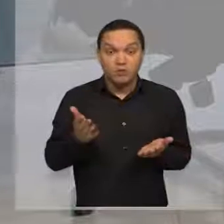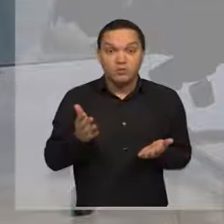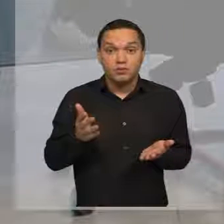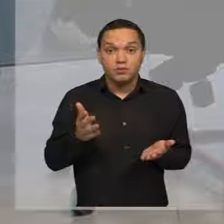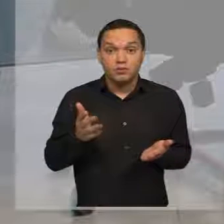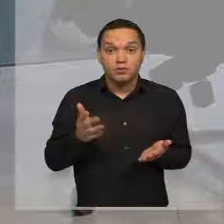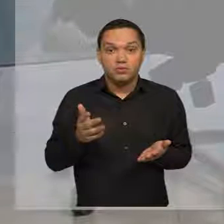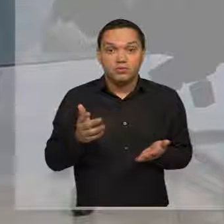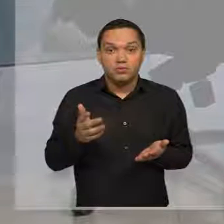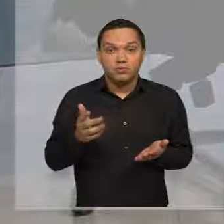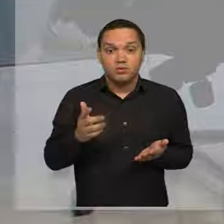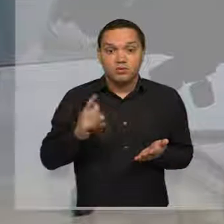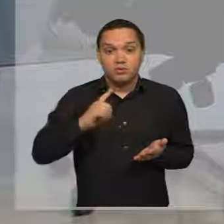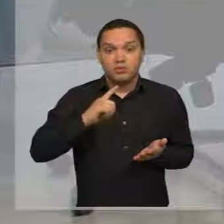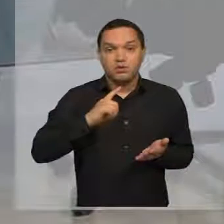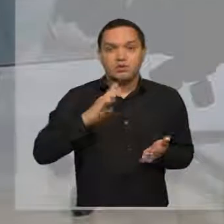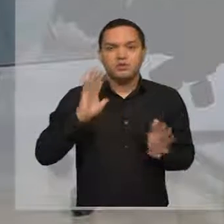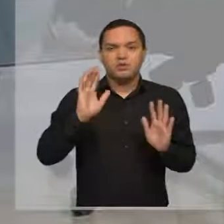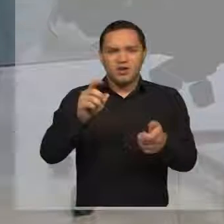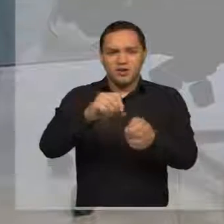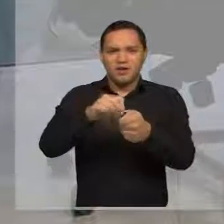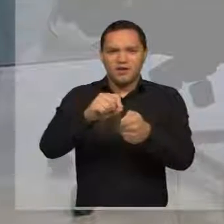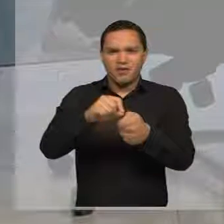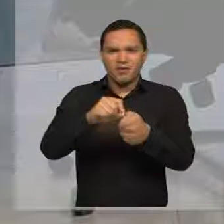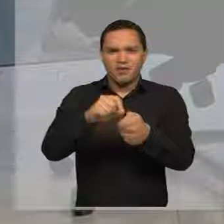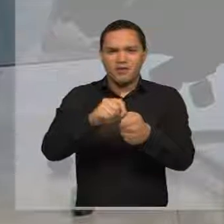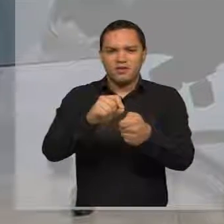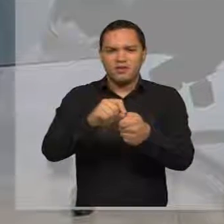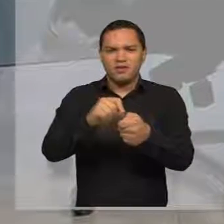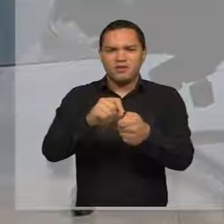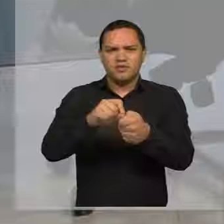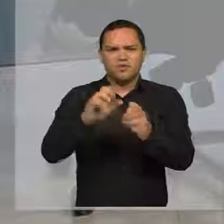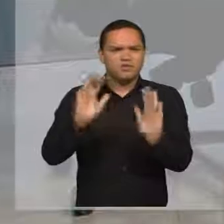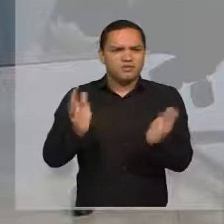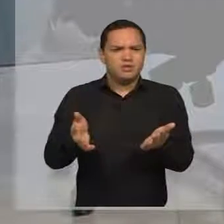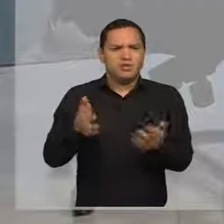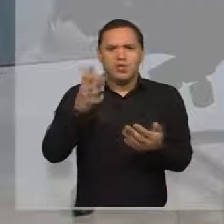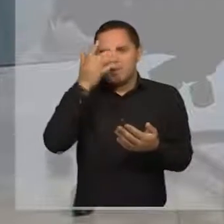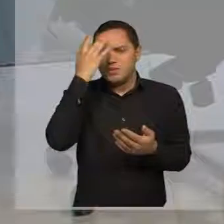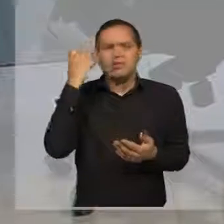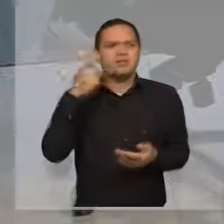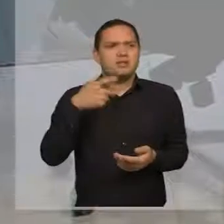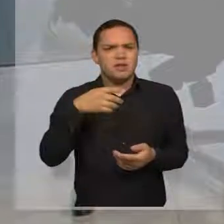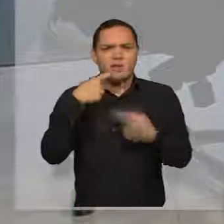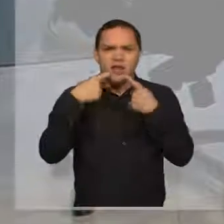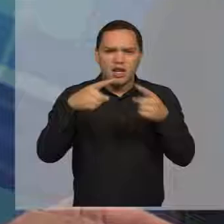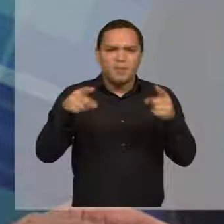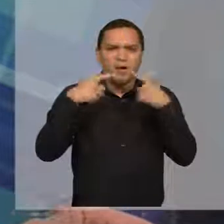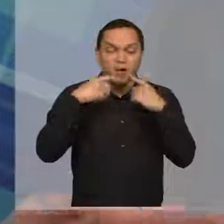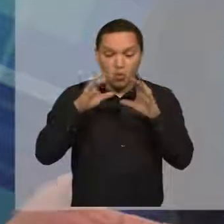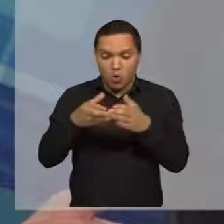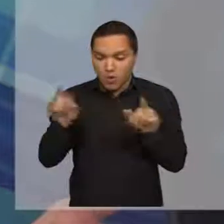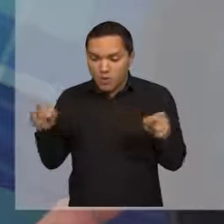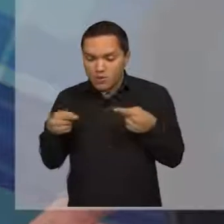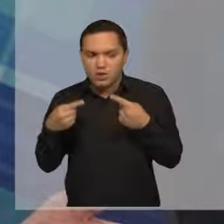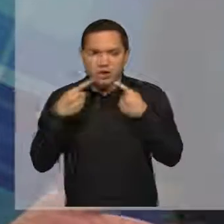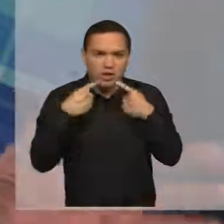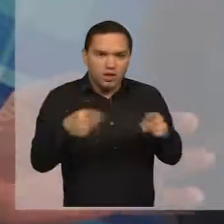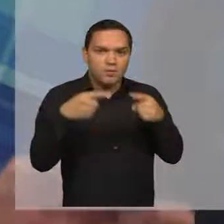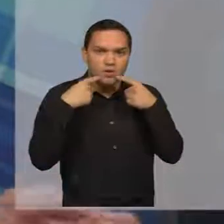que fizeram foi feito, muito bem, fizeram. E sempre foi criticado por quem estava na oposição.